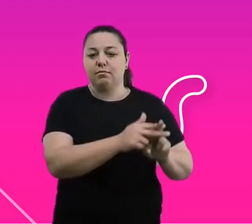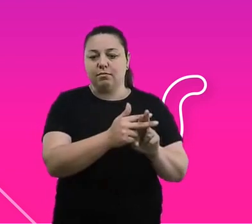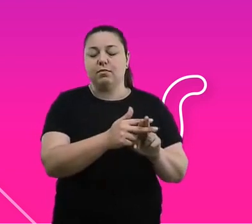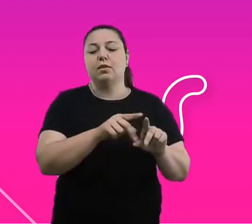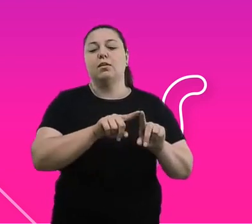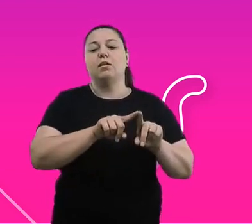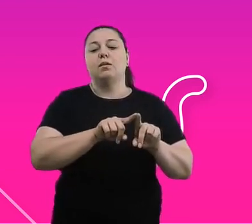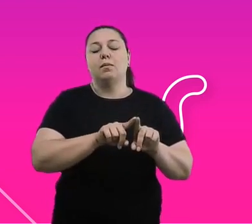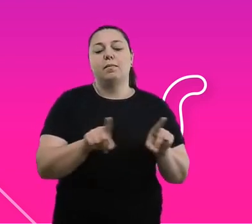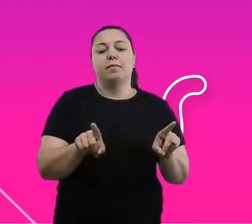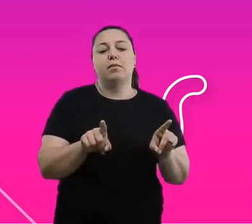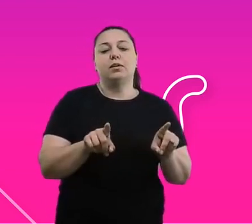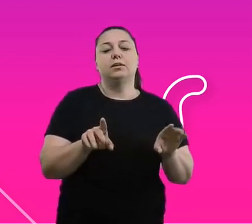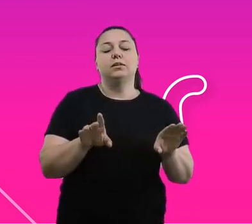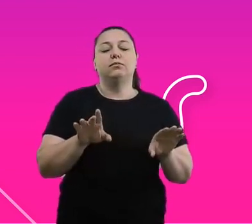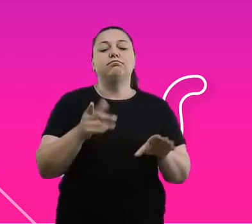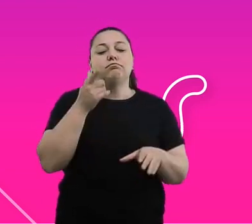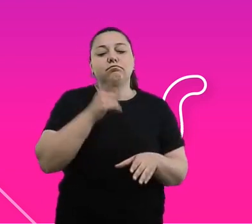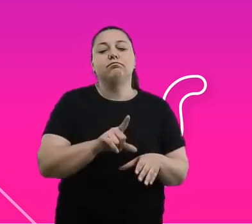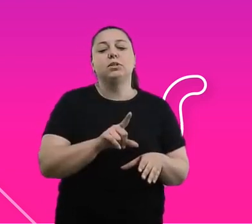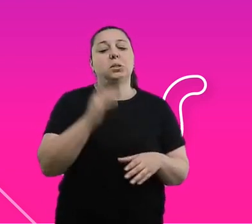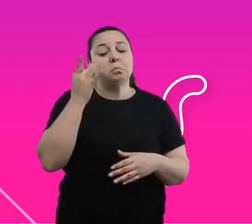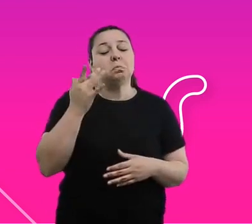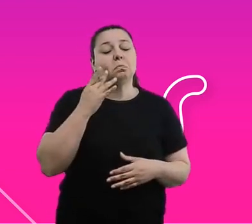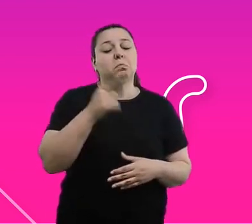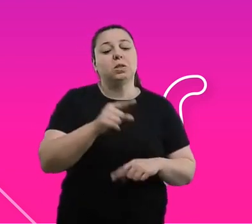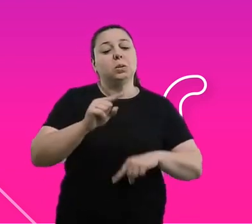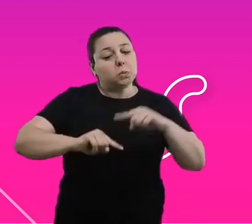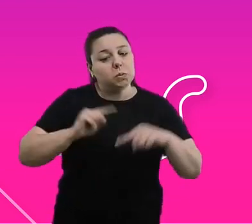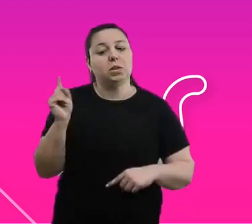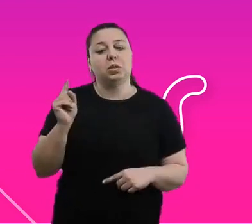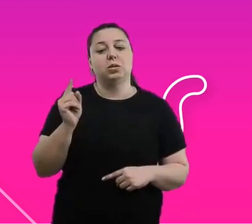gente fizesse uma visão um pouco mais ampla do que a gente precisava fazer.